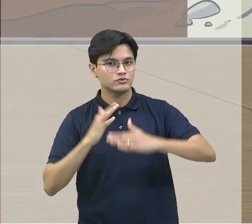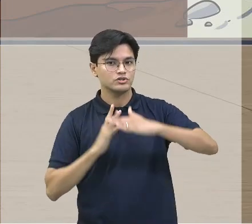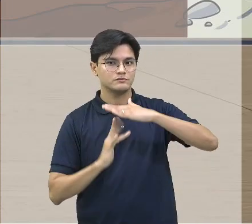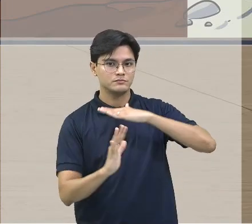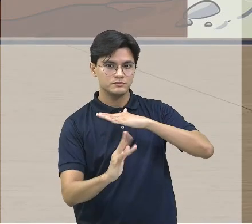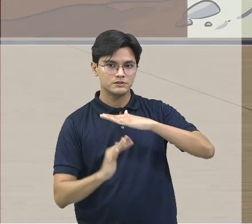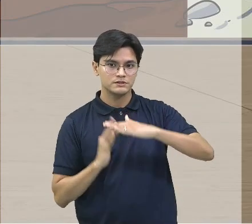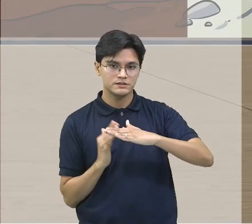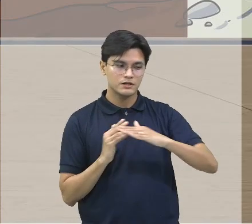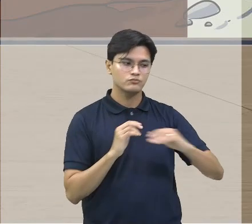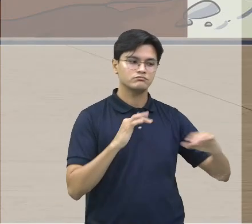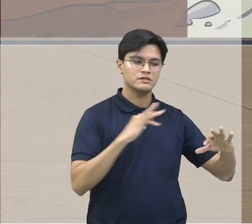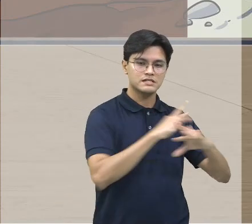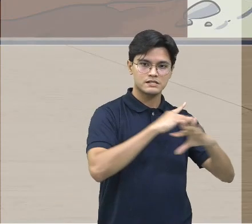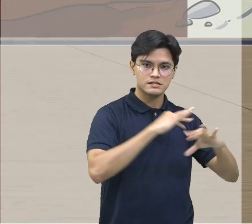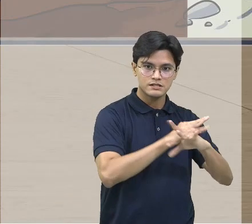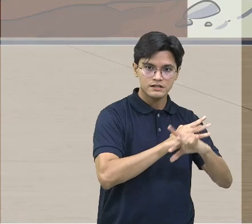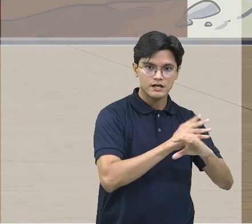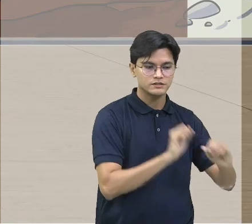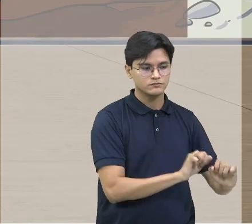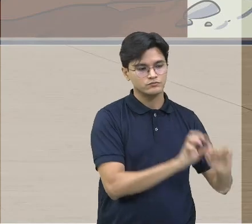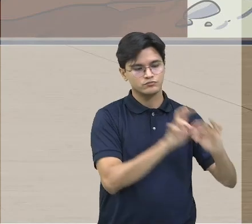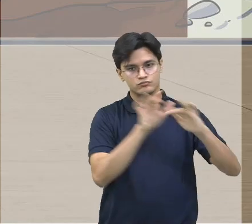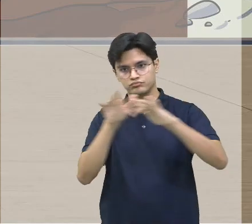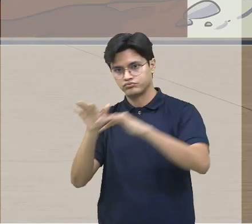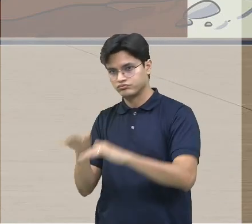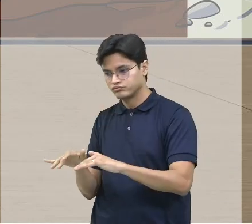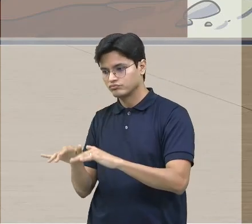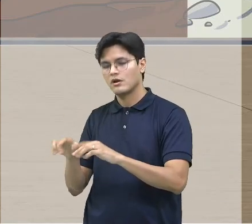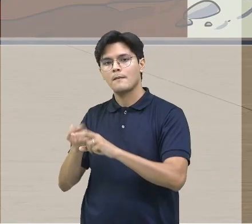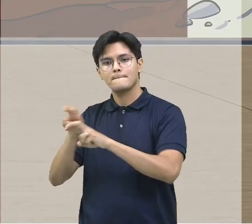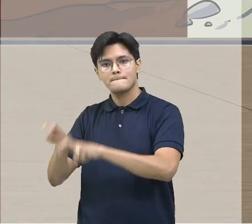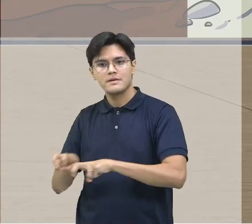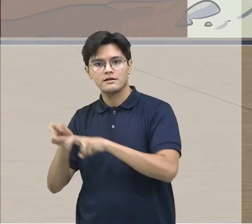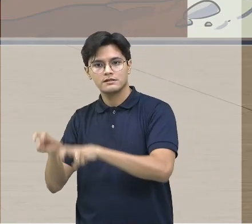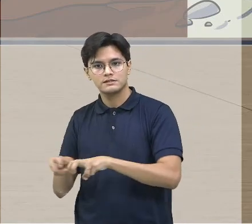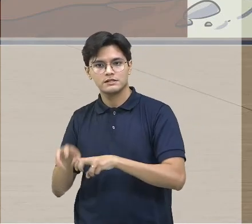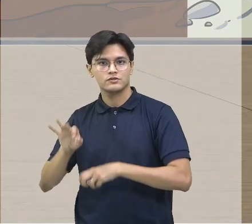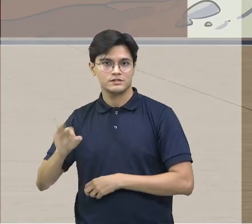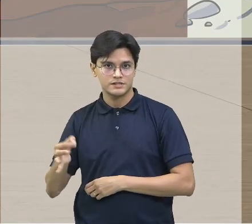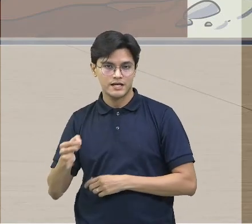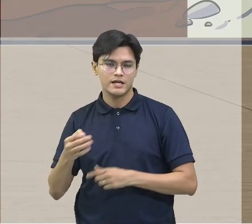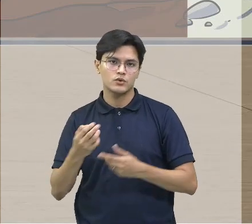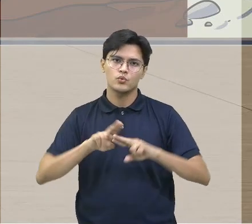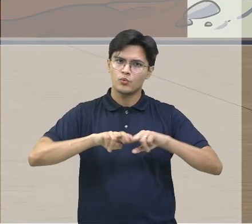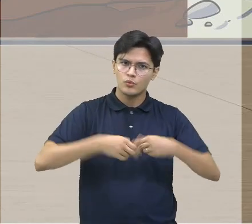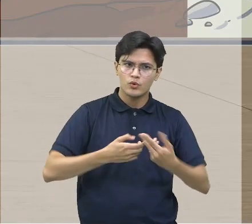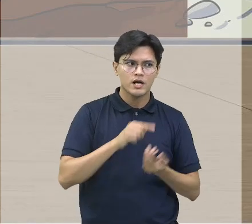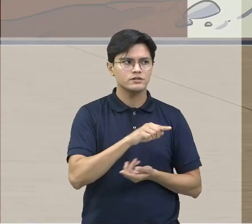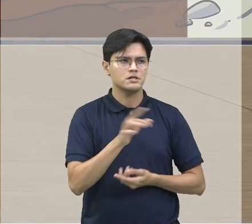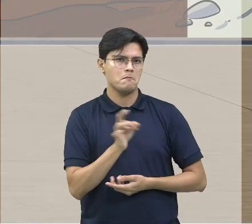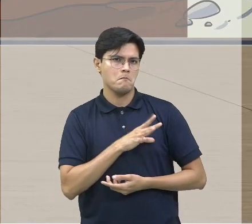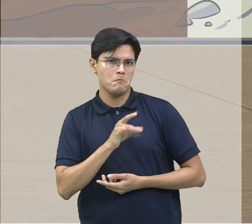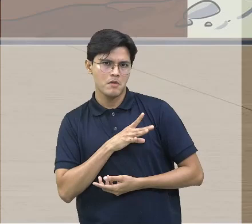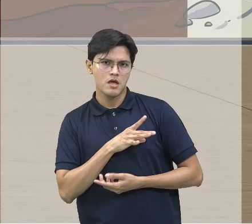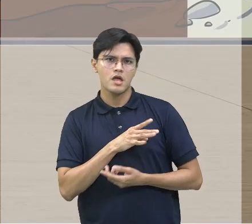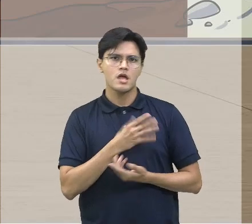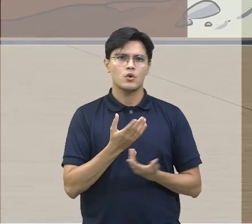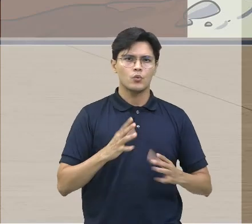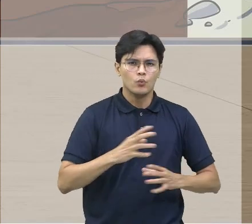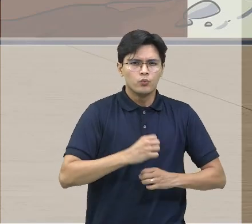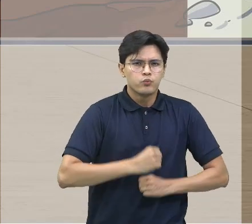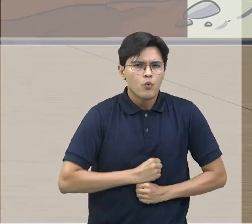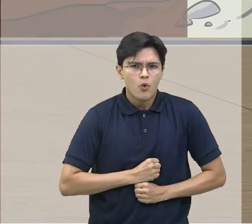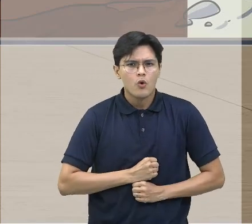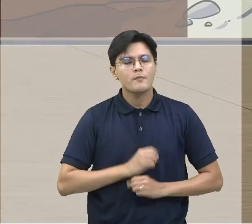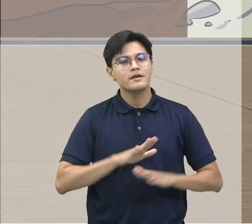por medo, pela questão da fome e de outros problemas que acabaram surgindo na cidade, nesse processo de virada da Idade Antiga para a Idade